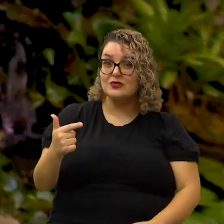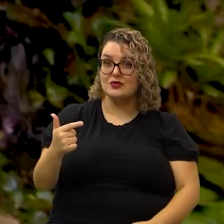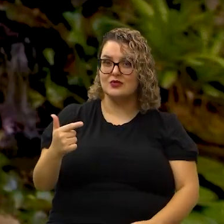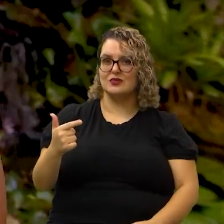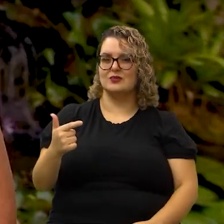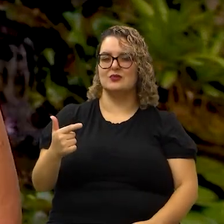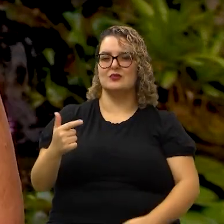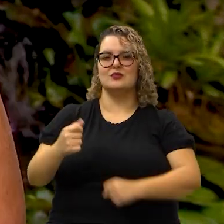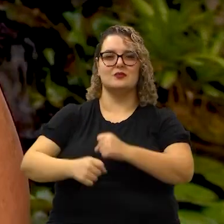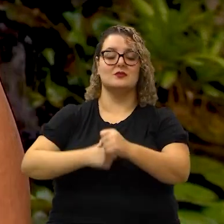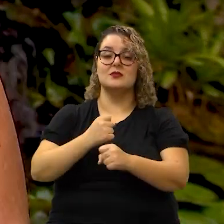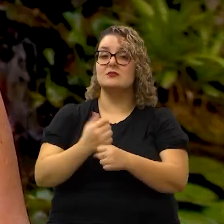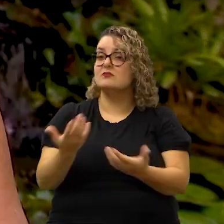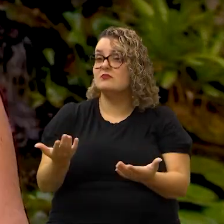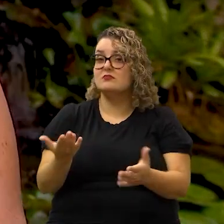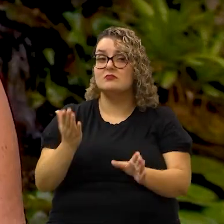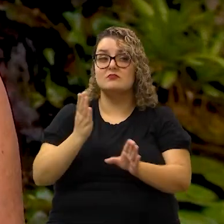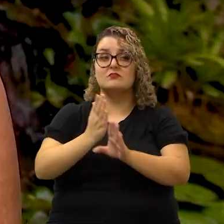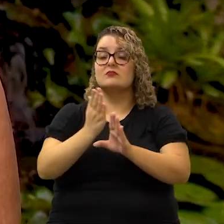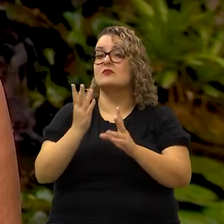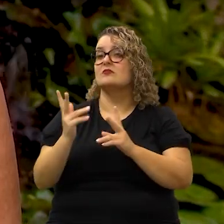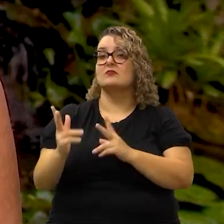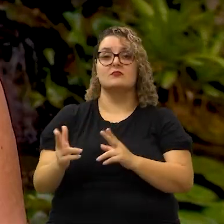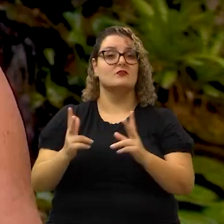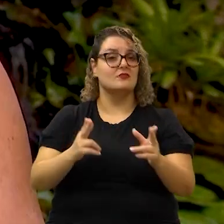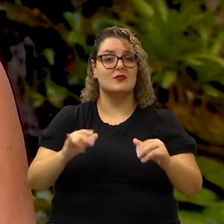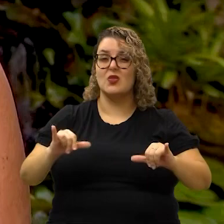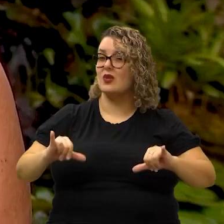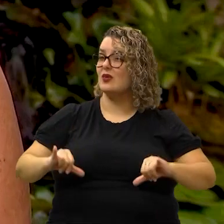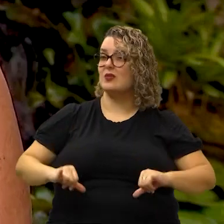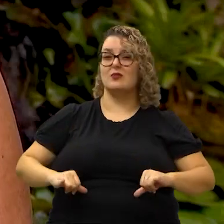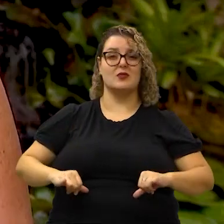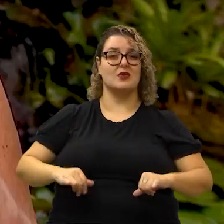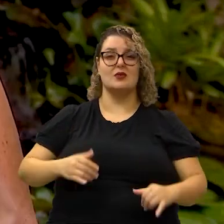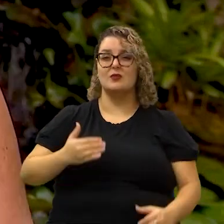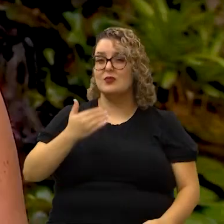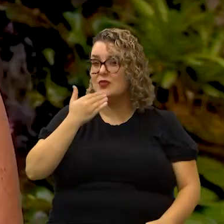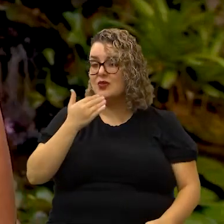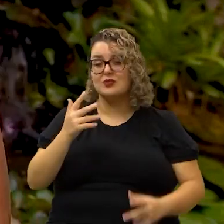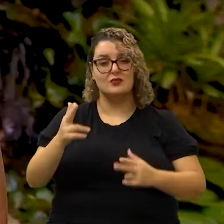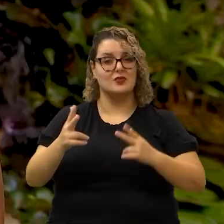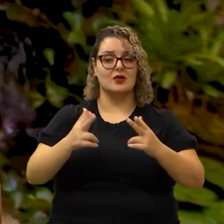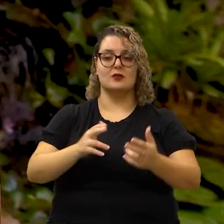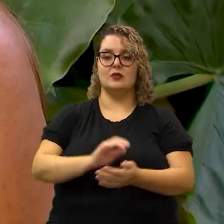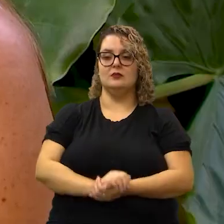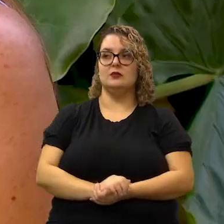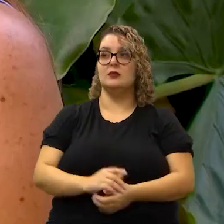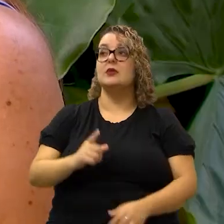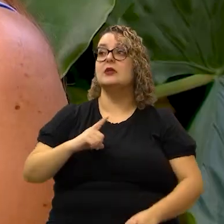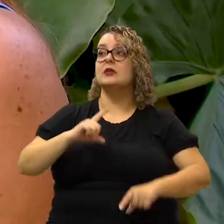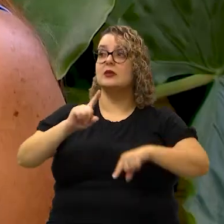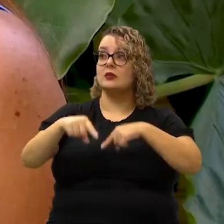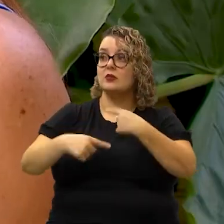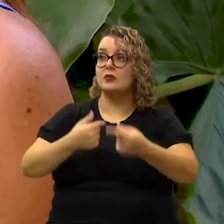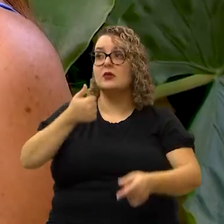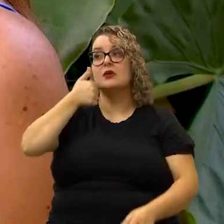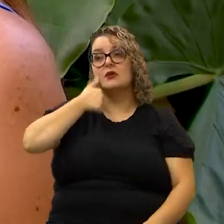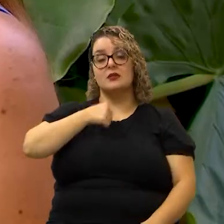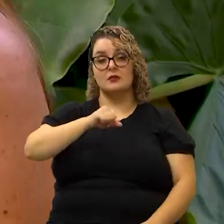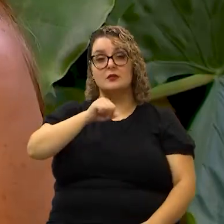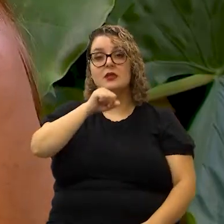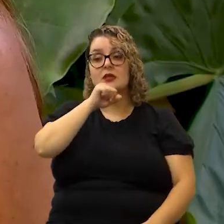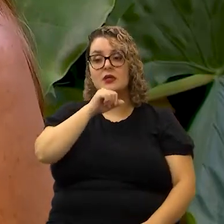22 anos, perderam. E elas se encontram. E são os mesmos sofrimentos, a mesma demanda. Você tem essas